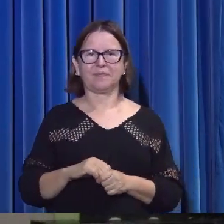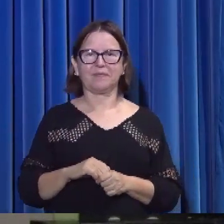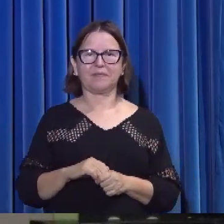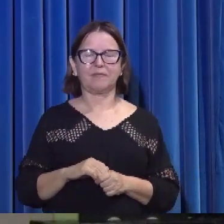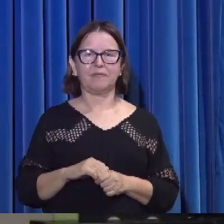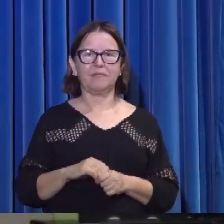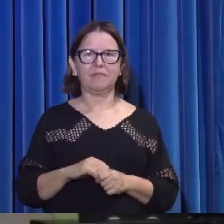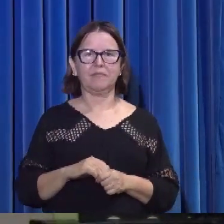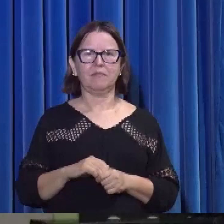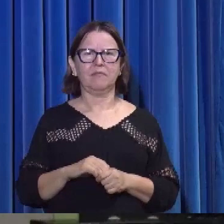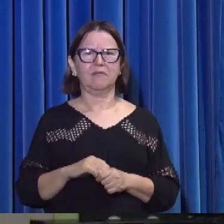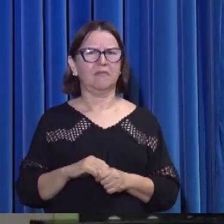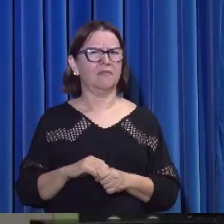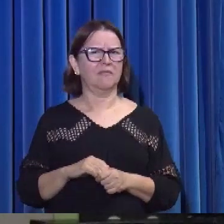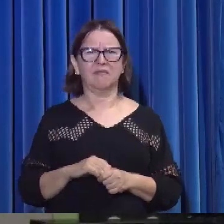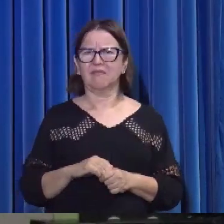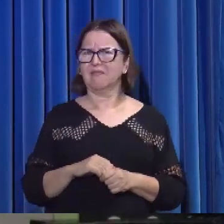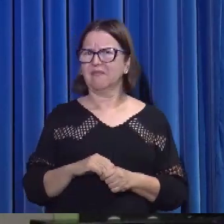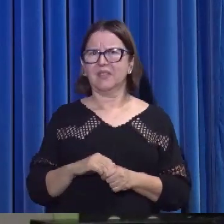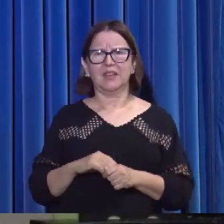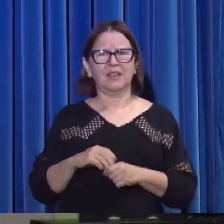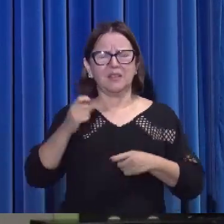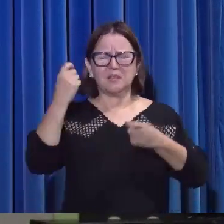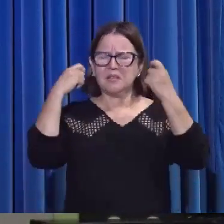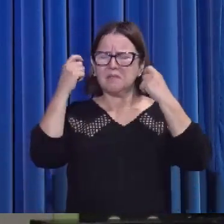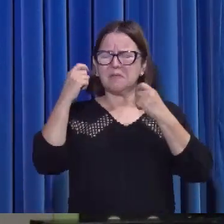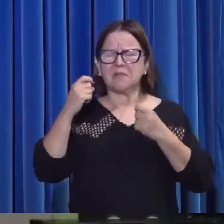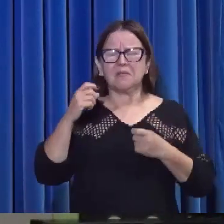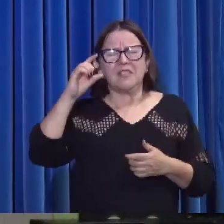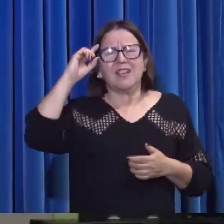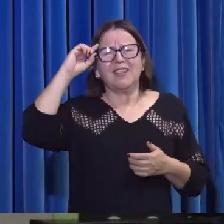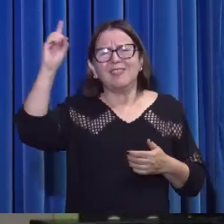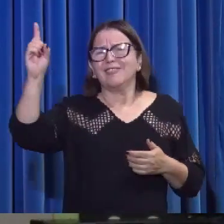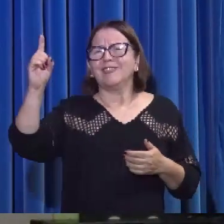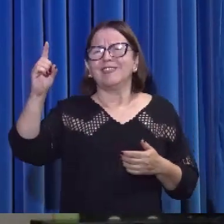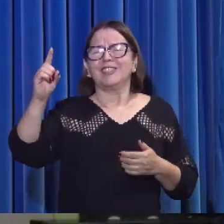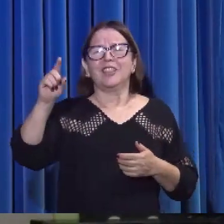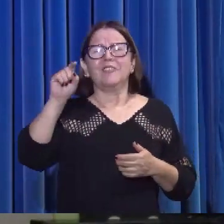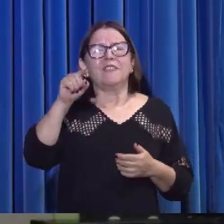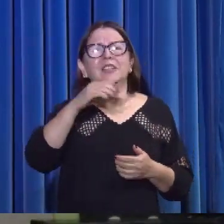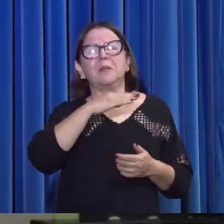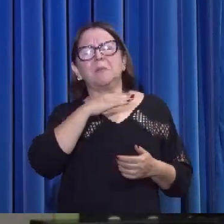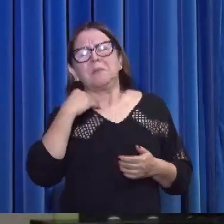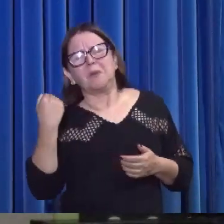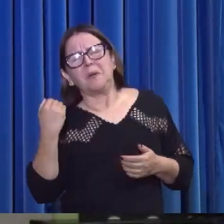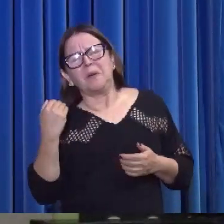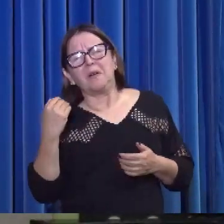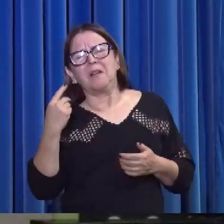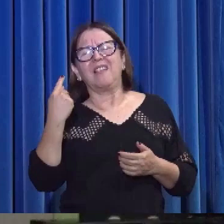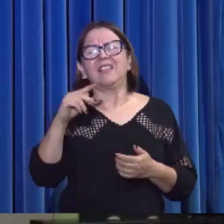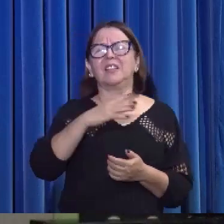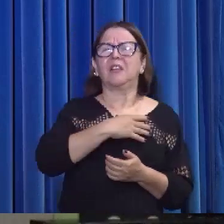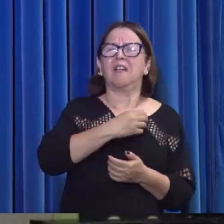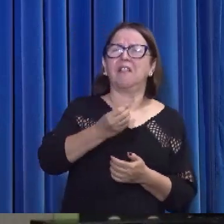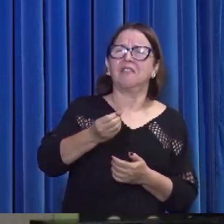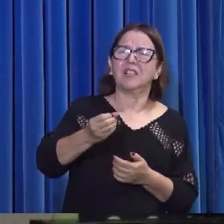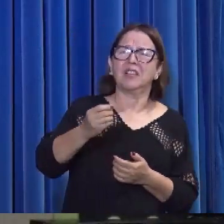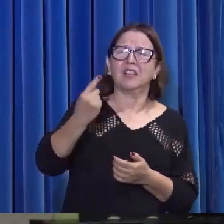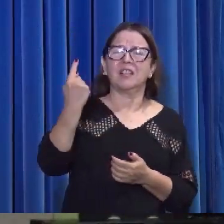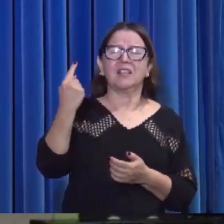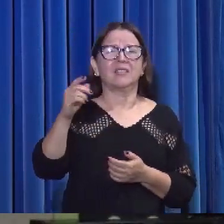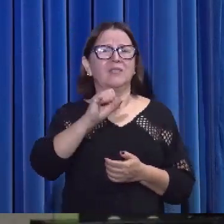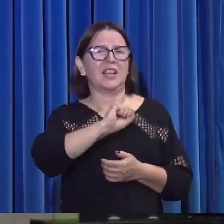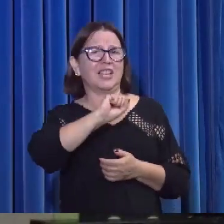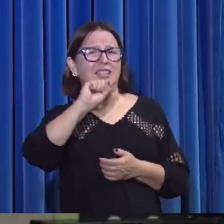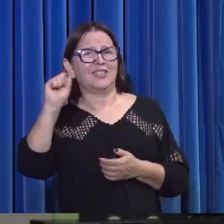Não fique especulando quando que você vai, quando que o teu filho vai, quando que a tua mulher vai, quando que a tua sogra vai, essa sogra que